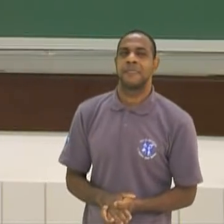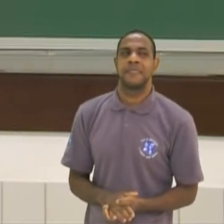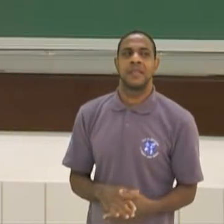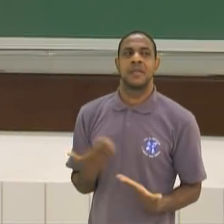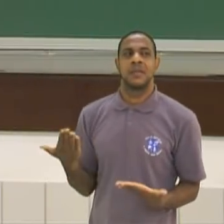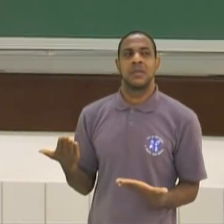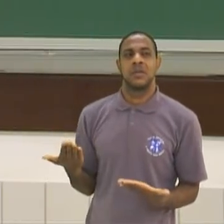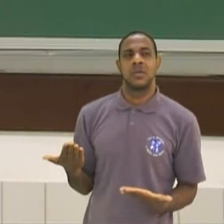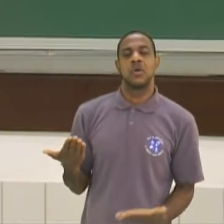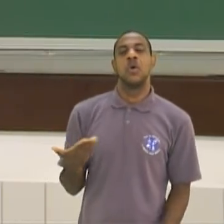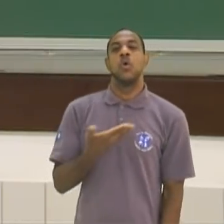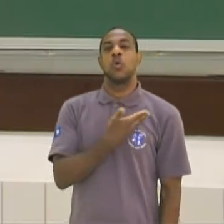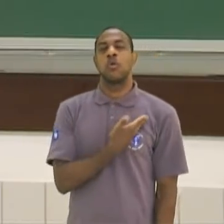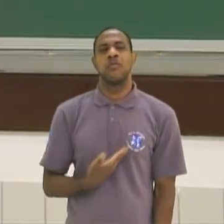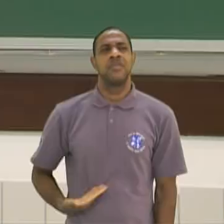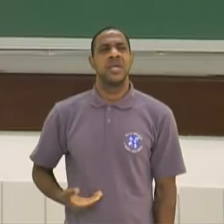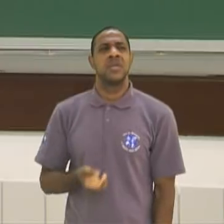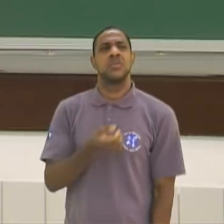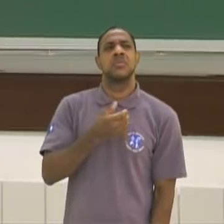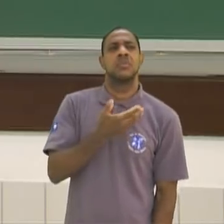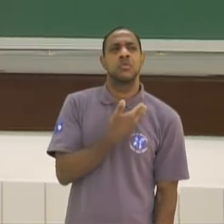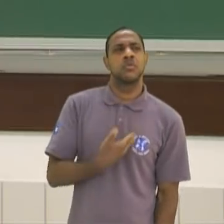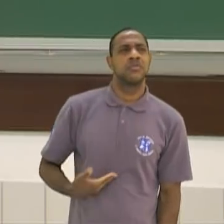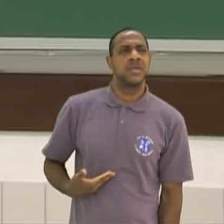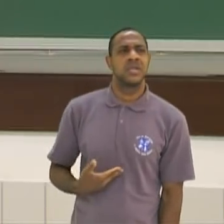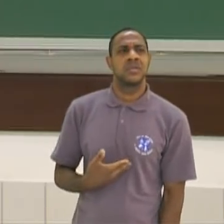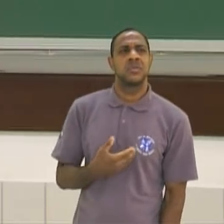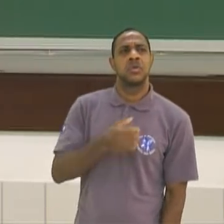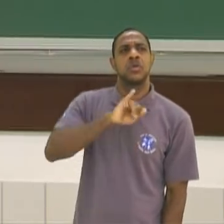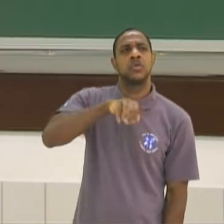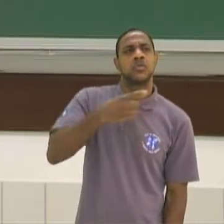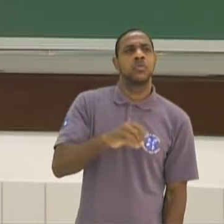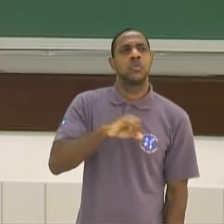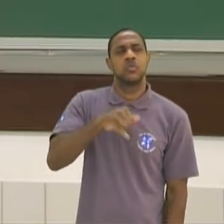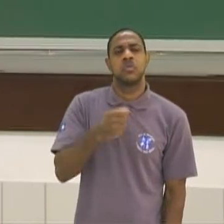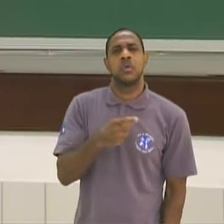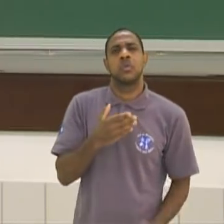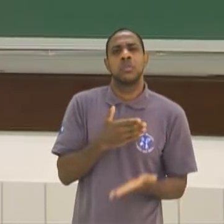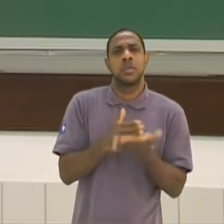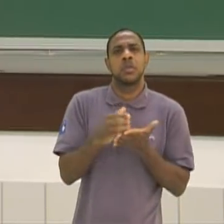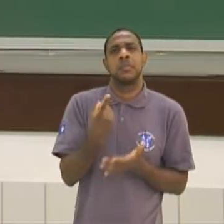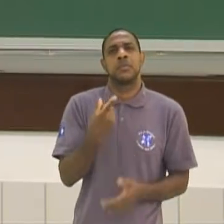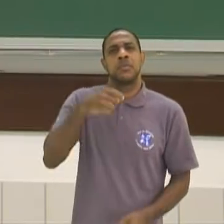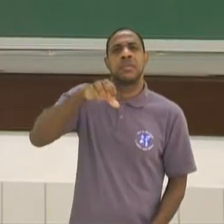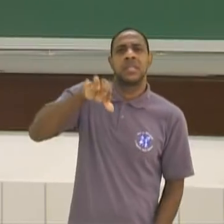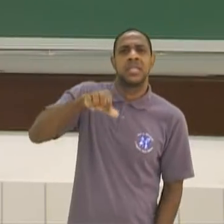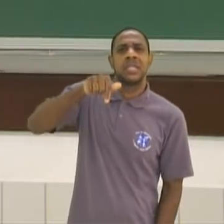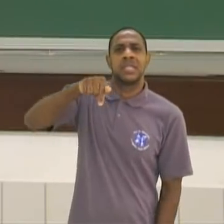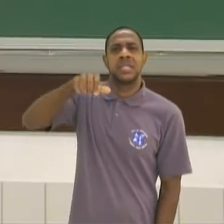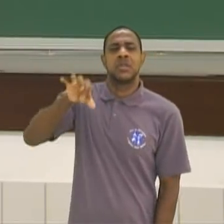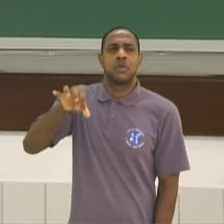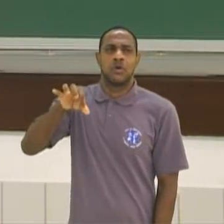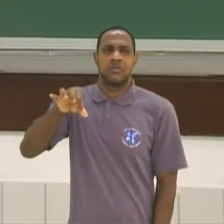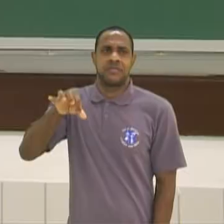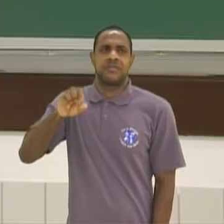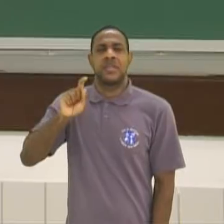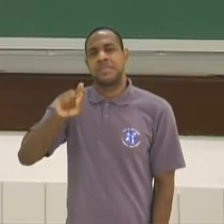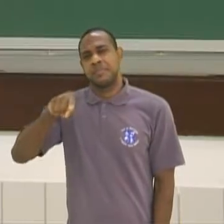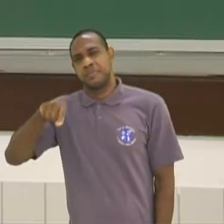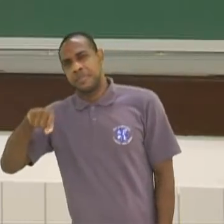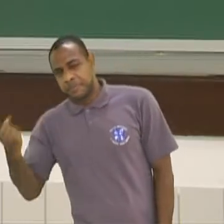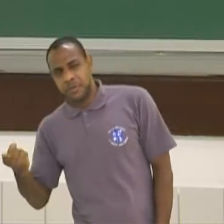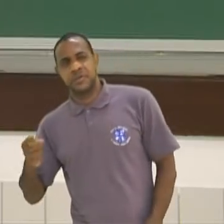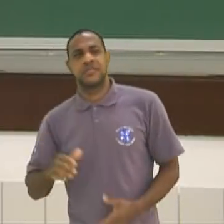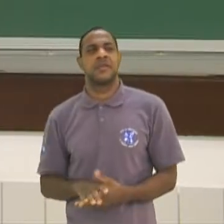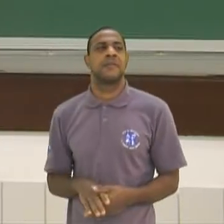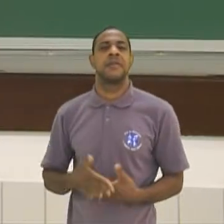O governo João Figueiredo começou em 1979, bem depois, ok? Então não é o período dos anos de chumbo, não é o auge,